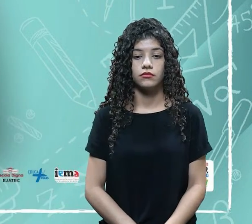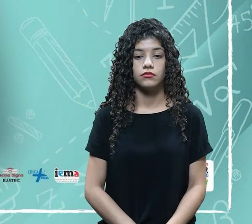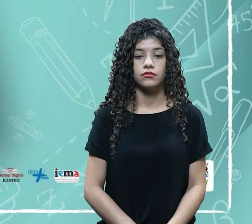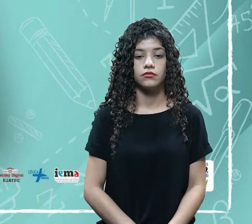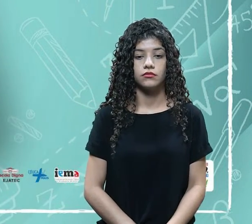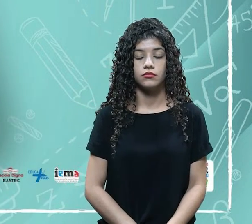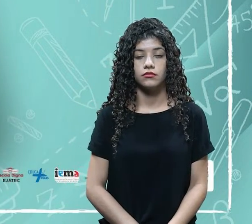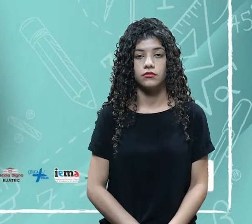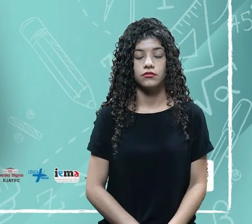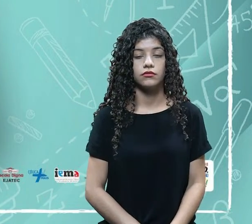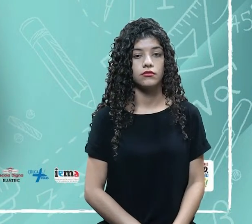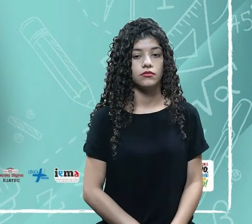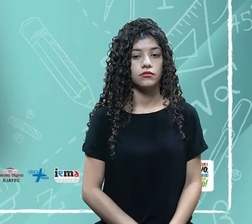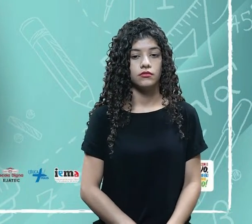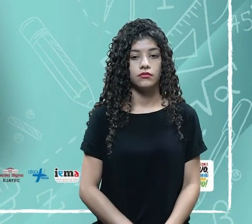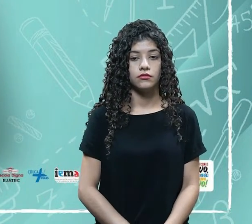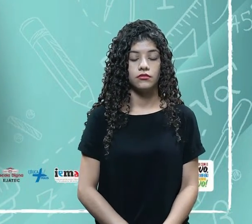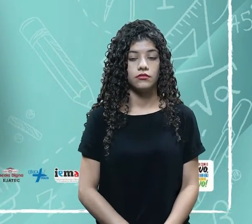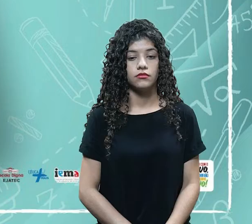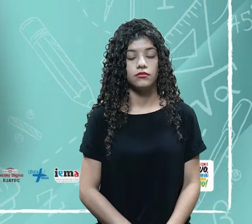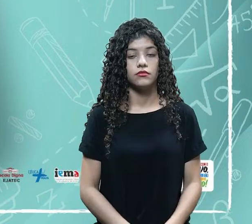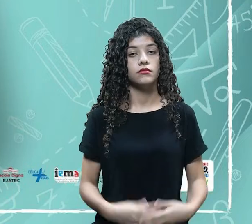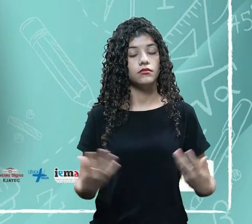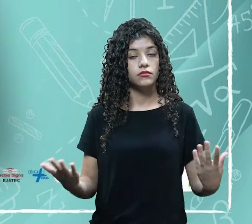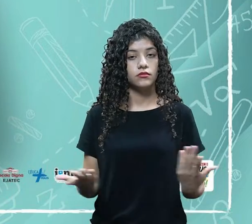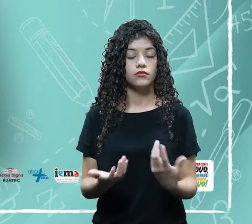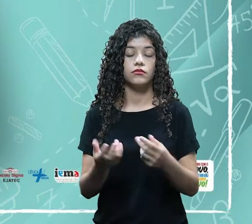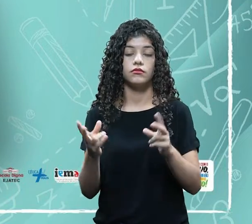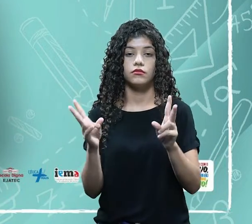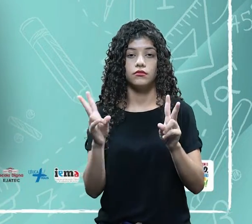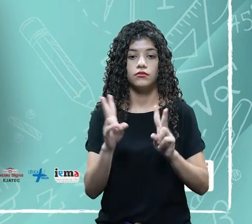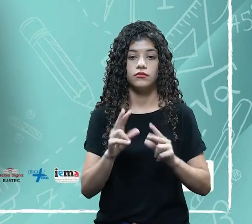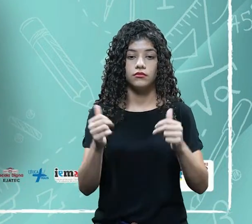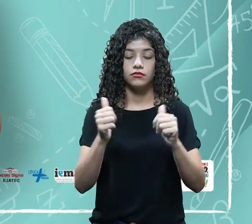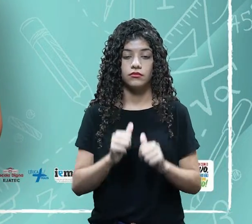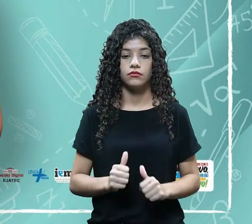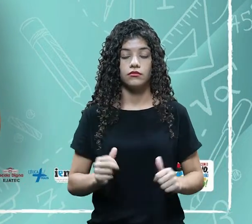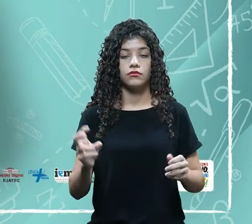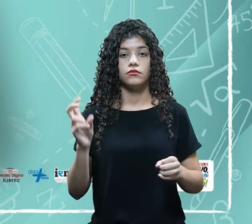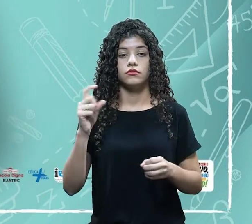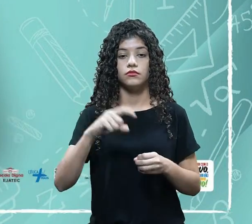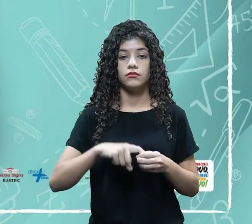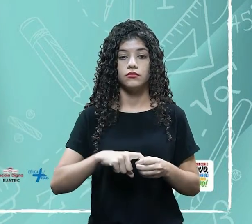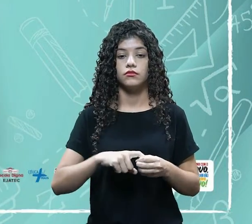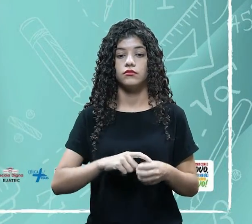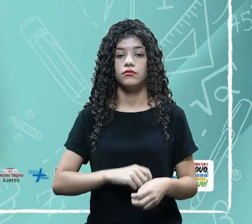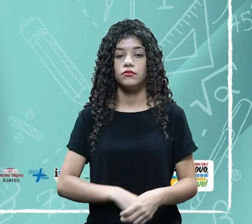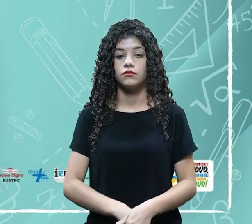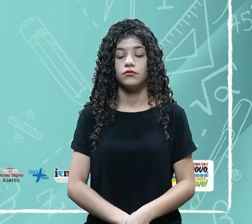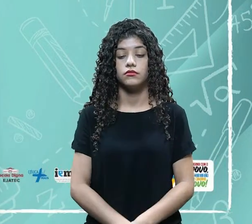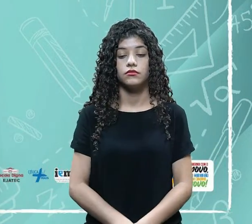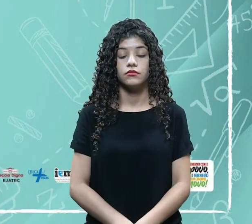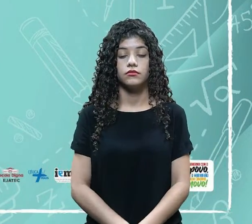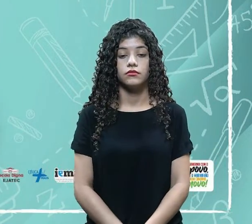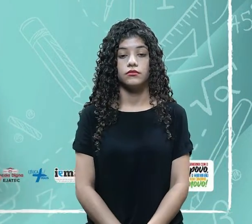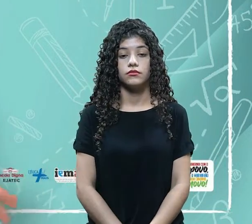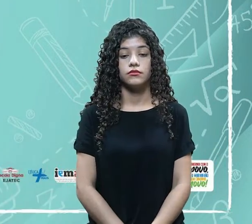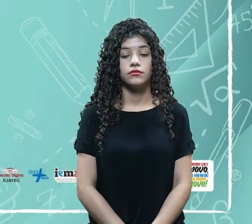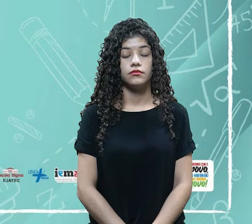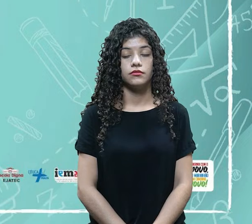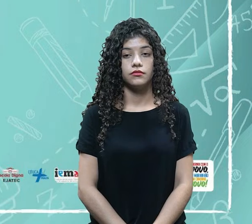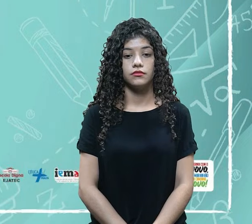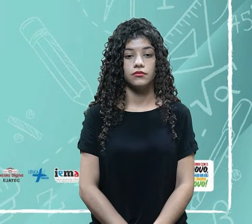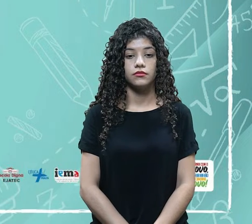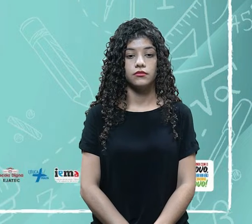setor identifica o assunto, né, faz a classificação, ele volta e ele vai ser autuado e não recebido. Ele vai